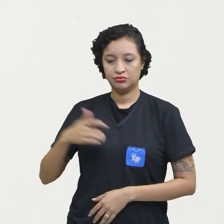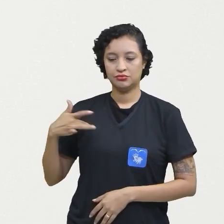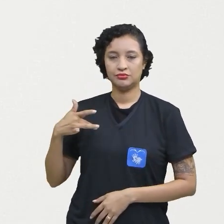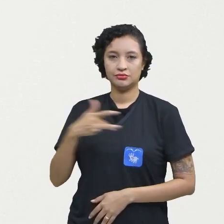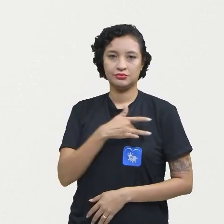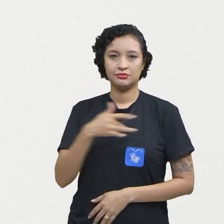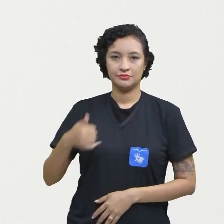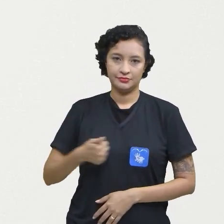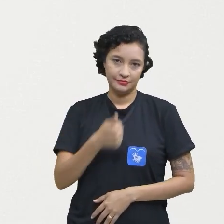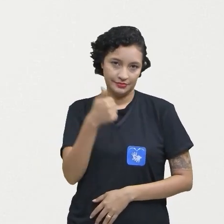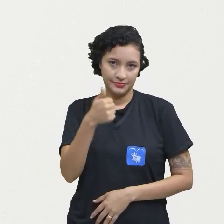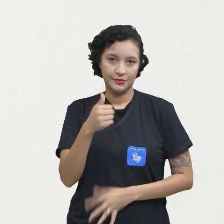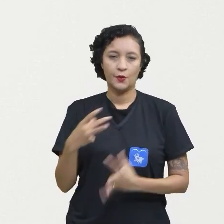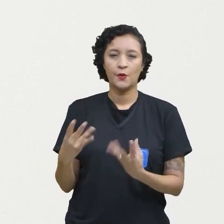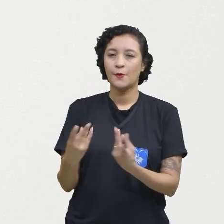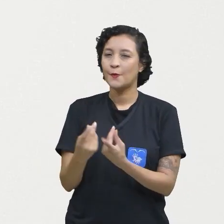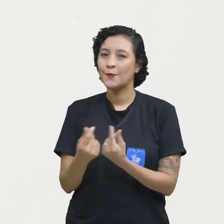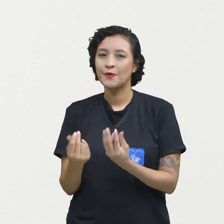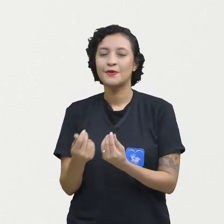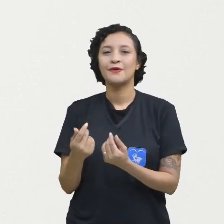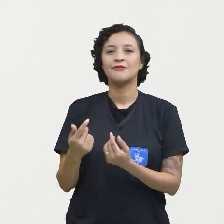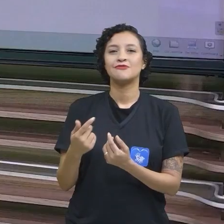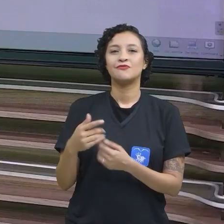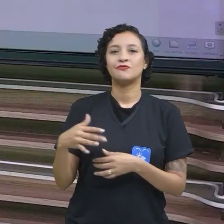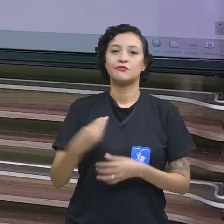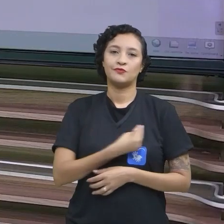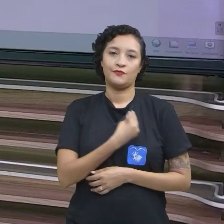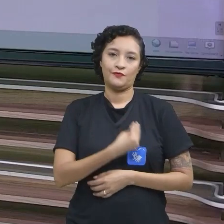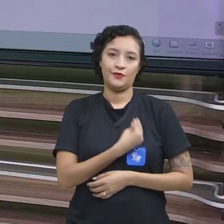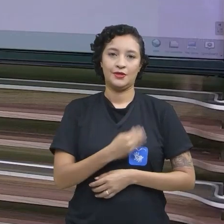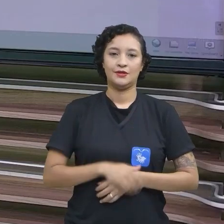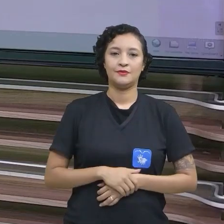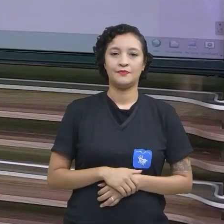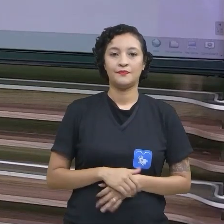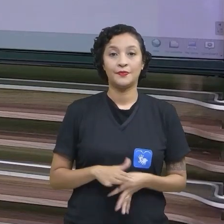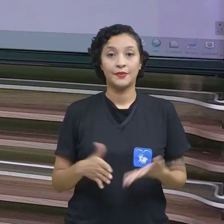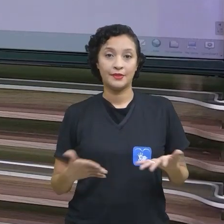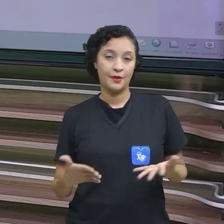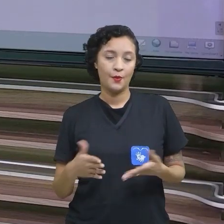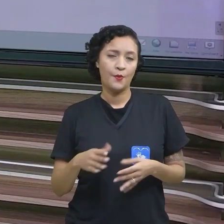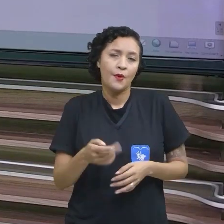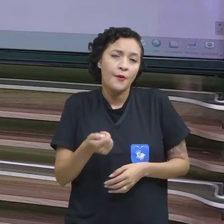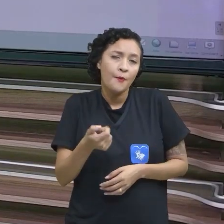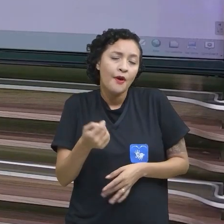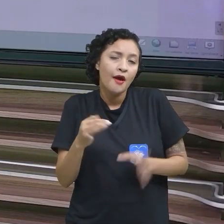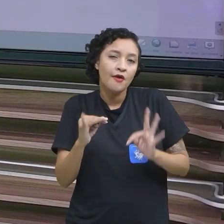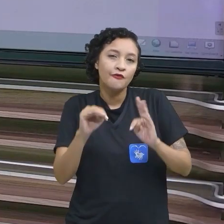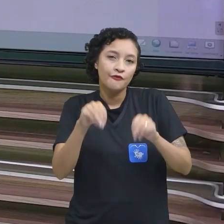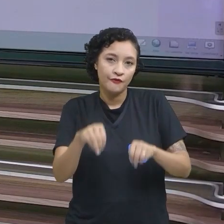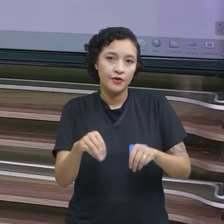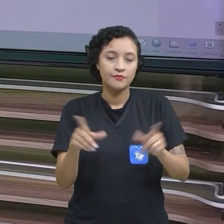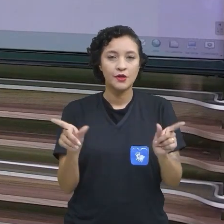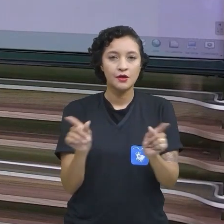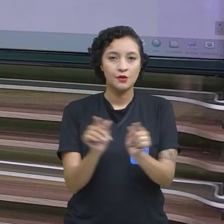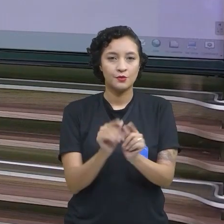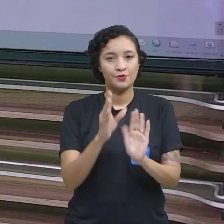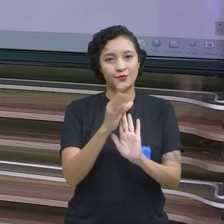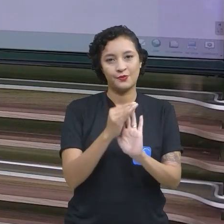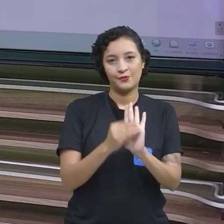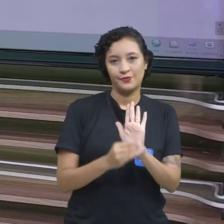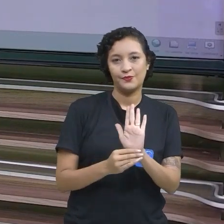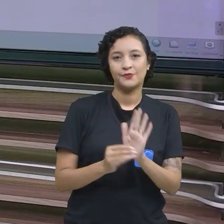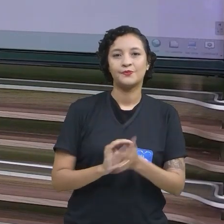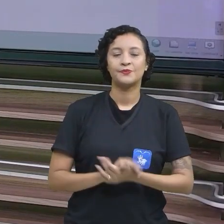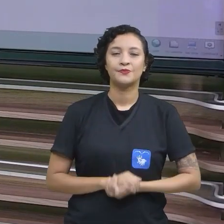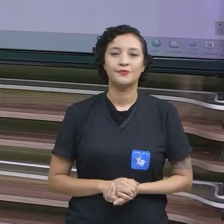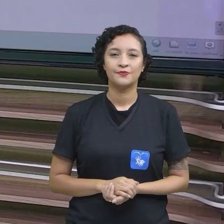uma qualidade de vida. Chegou a hora, né? Estamos acabando e vamos para o resumo do conteúdo.